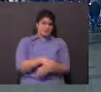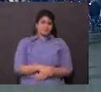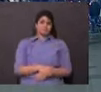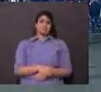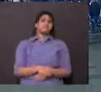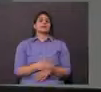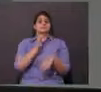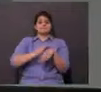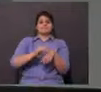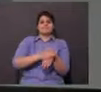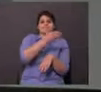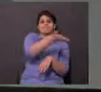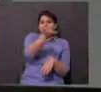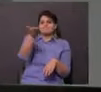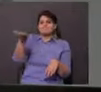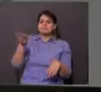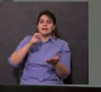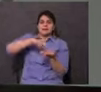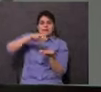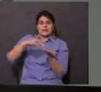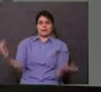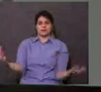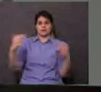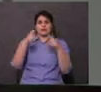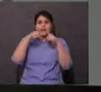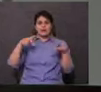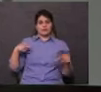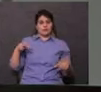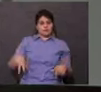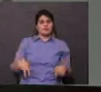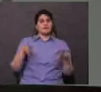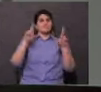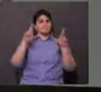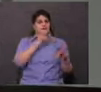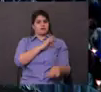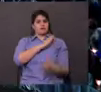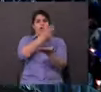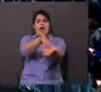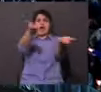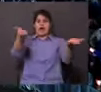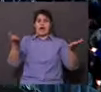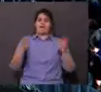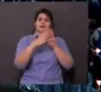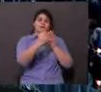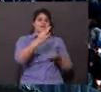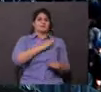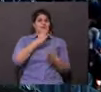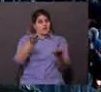Saúdo todos os peregrinos de língua portuguesa. O Senhor esteja convosco.